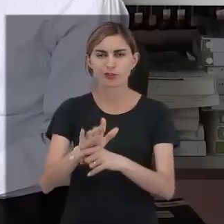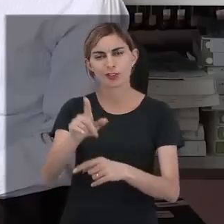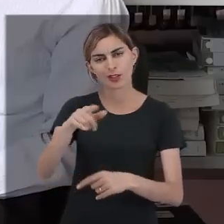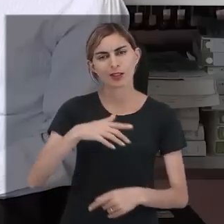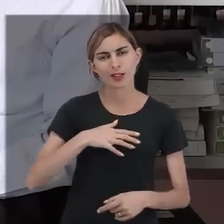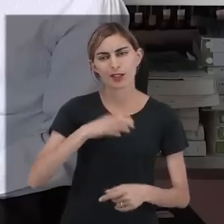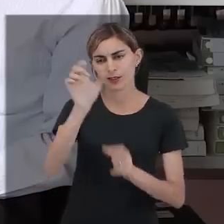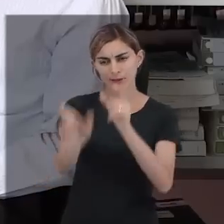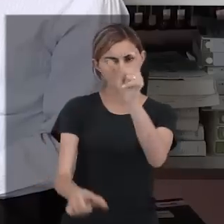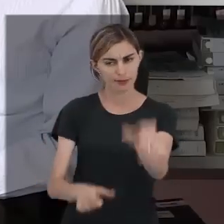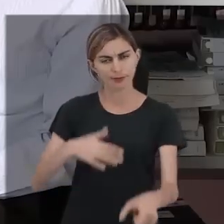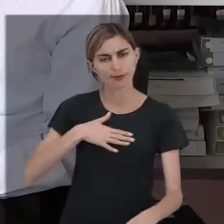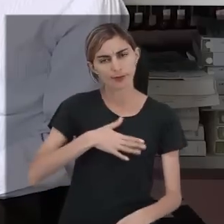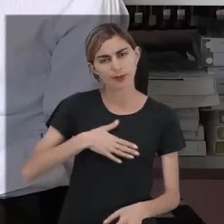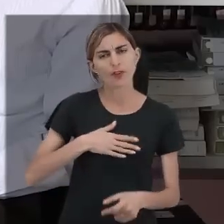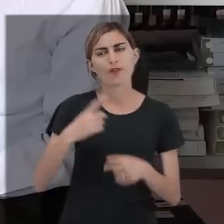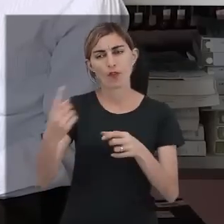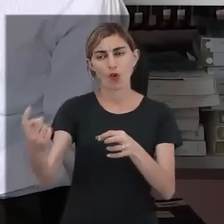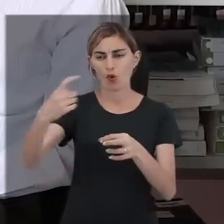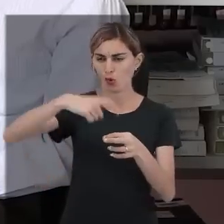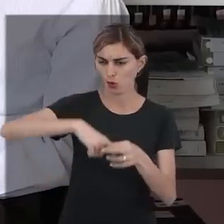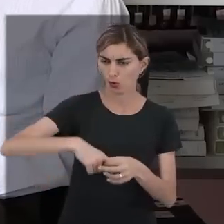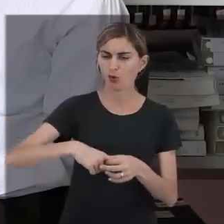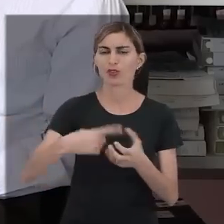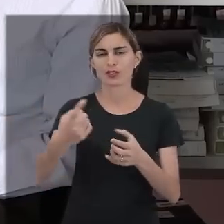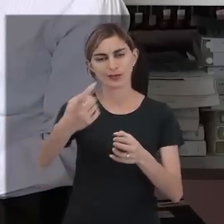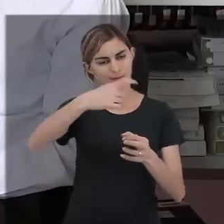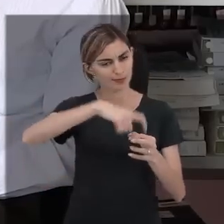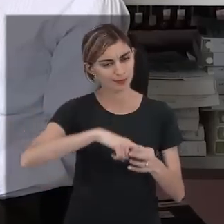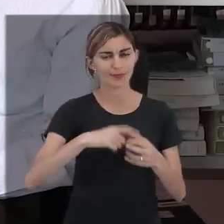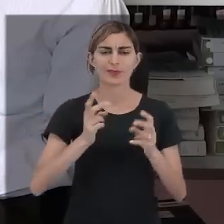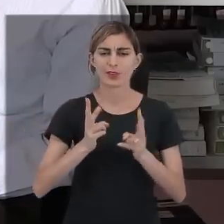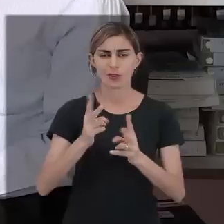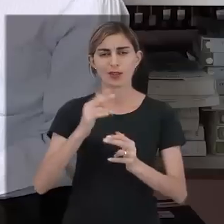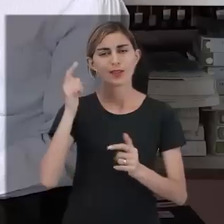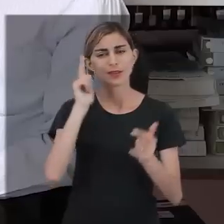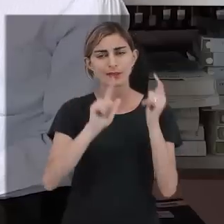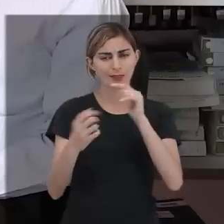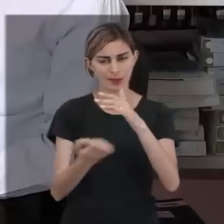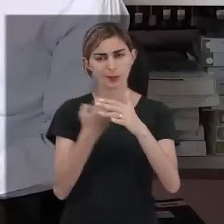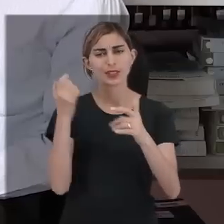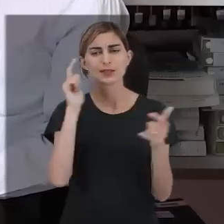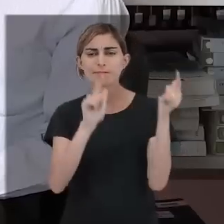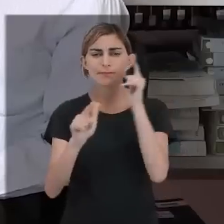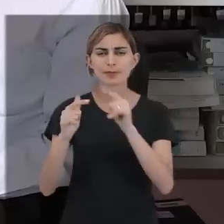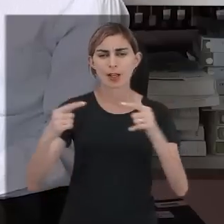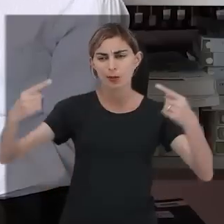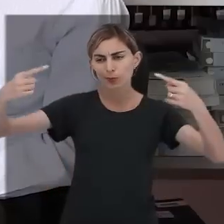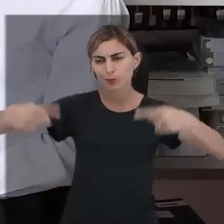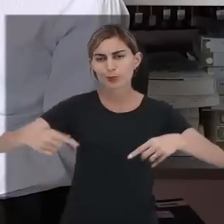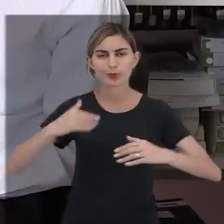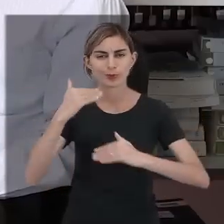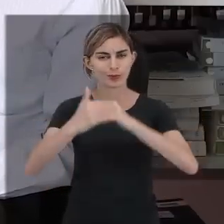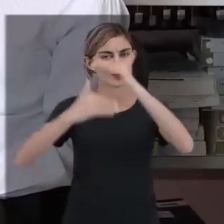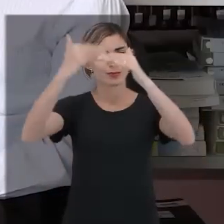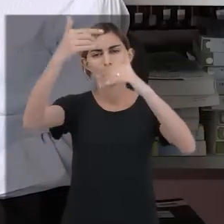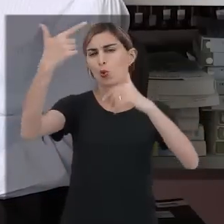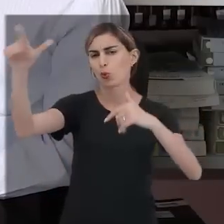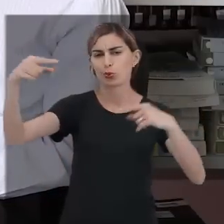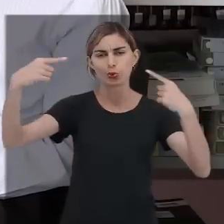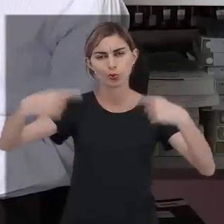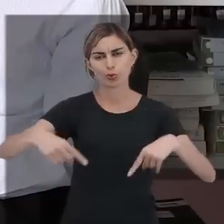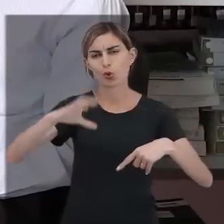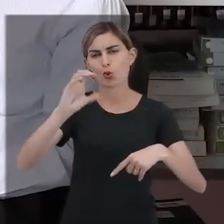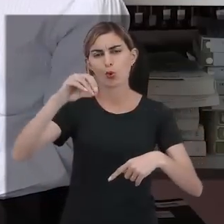cliente, ele vai retornar e vai cada vez mais fazer com que a empresa ganhe e tenha vantagem competitiva em relação aos outros